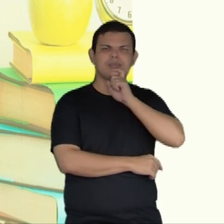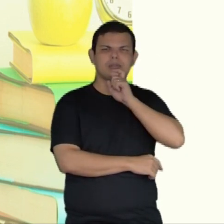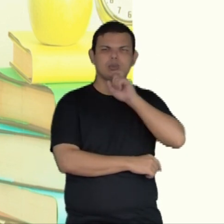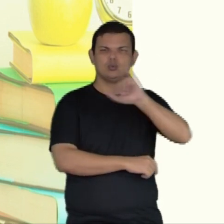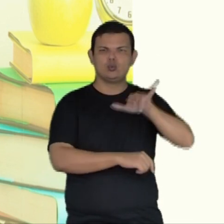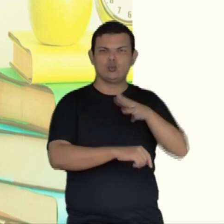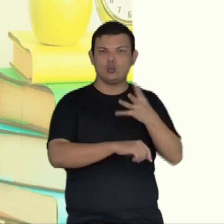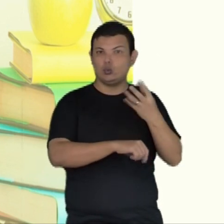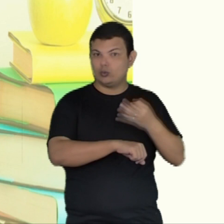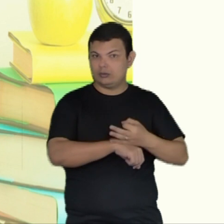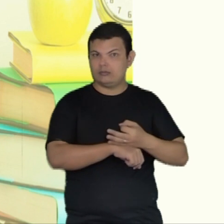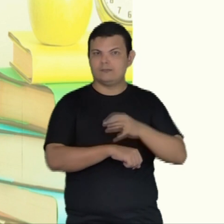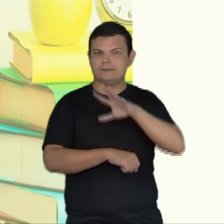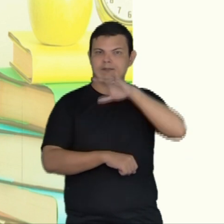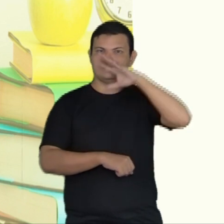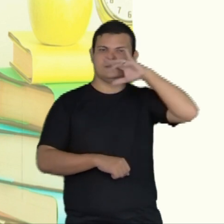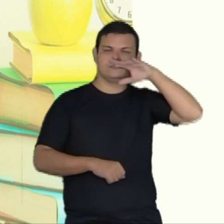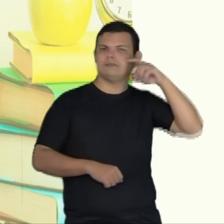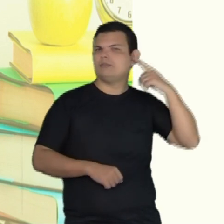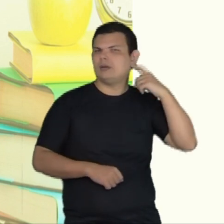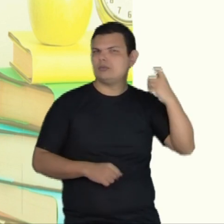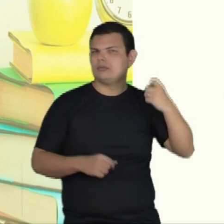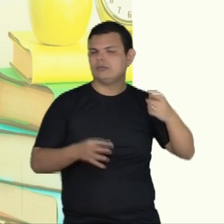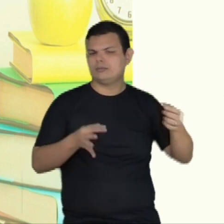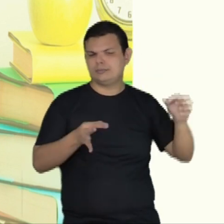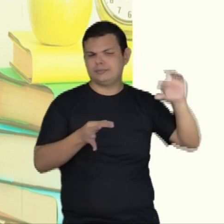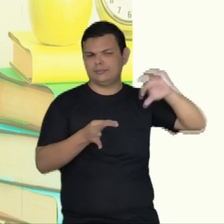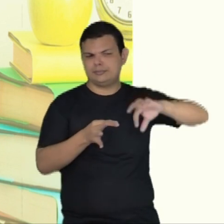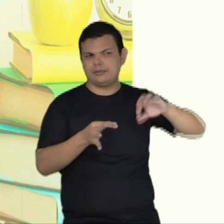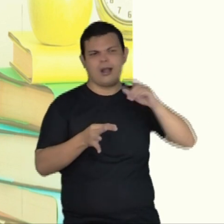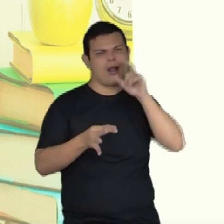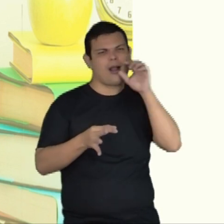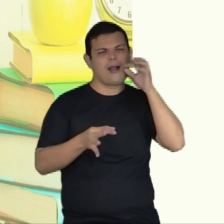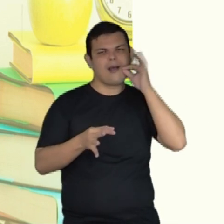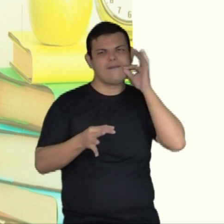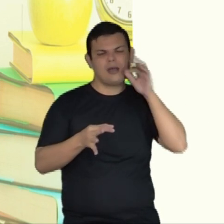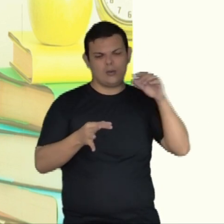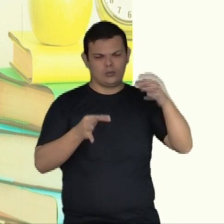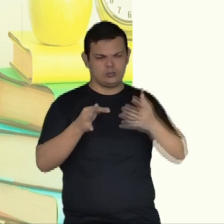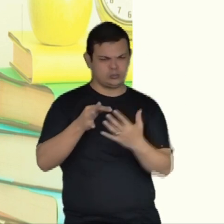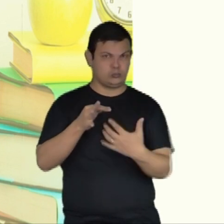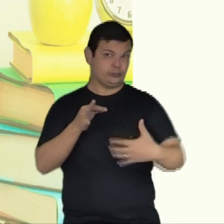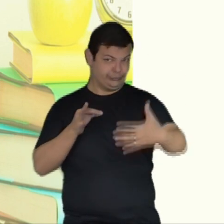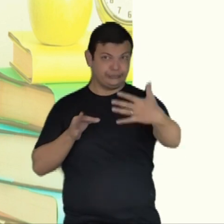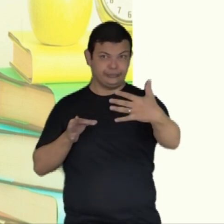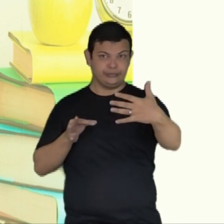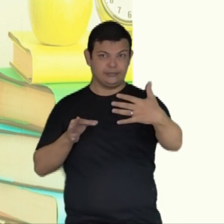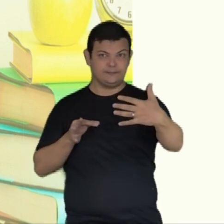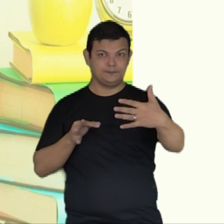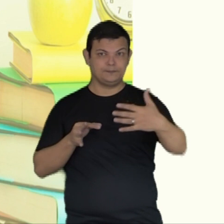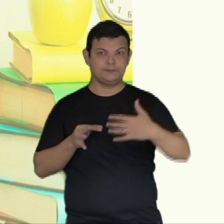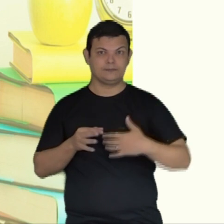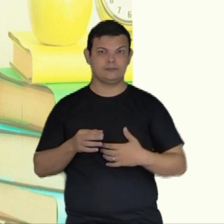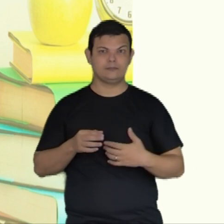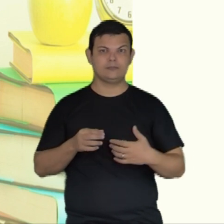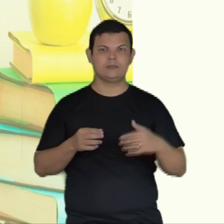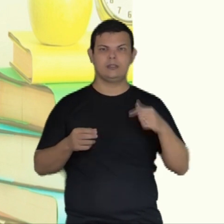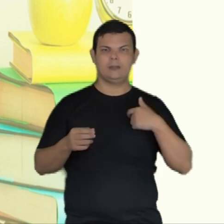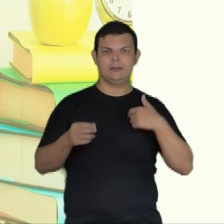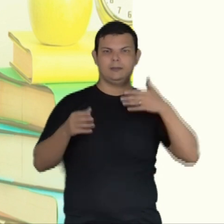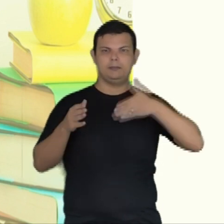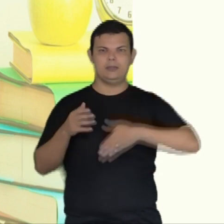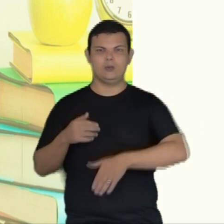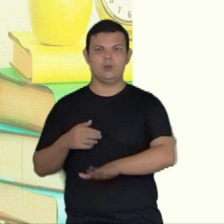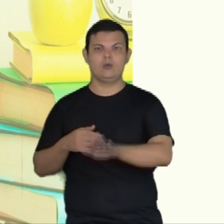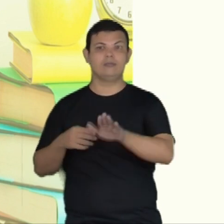voa o cheiro e o barulho do café descendo quente pelo bule reluzente. E me mergulho já em prosa,